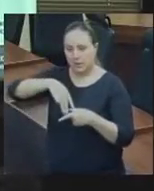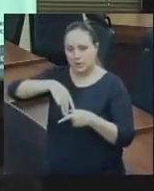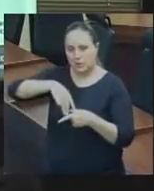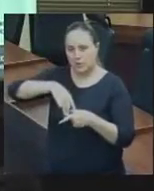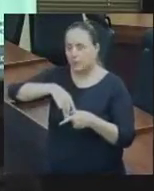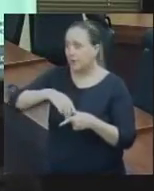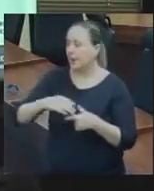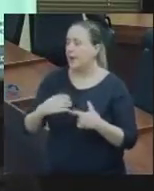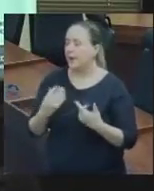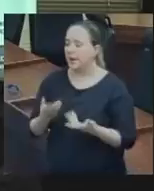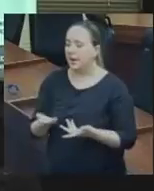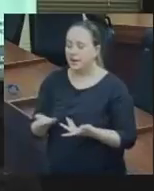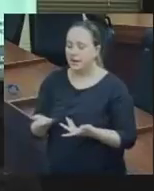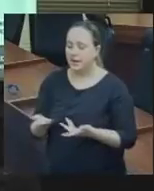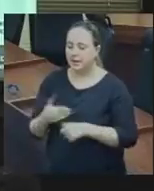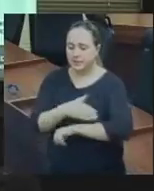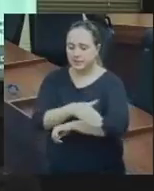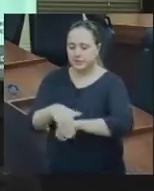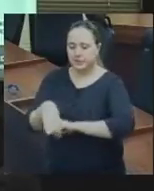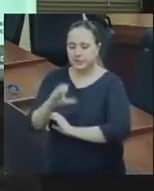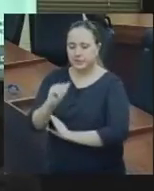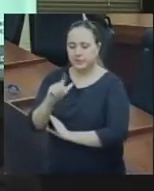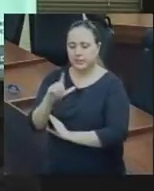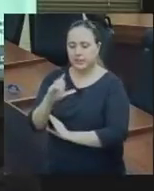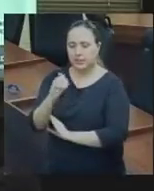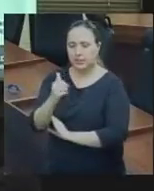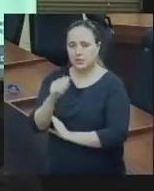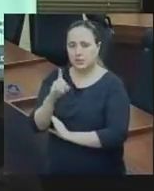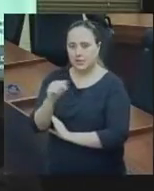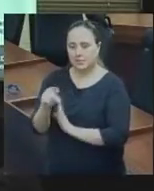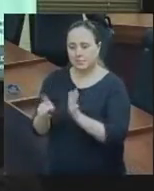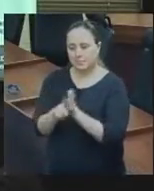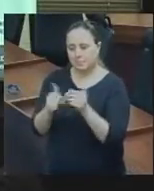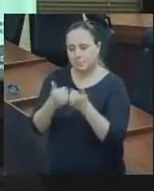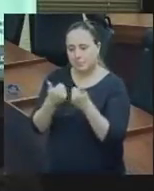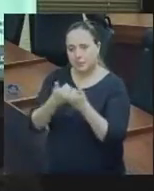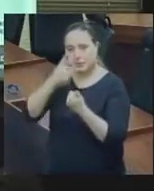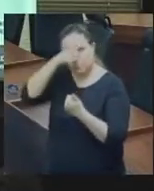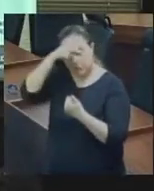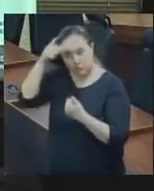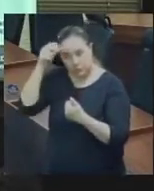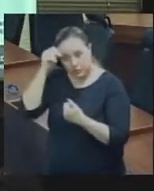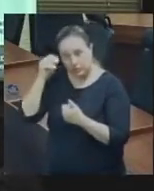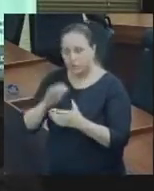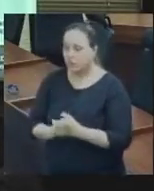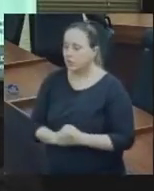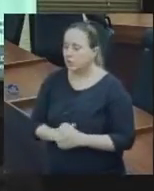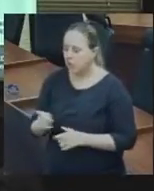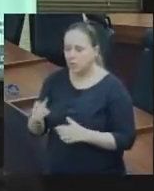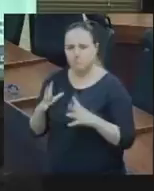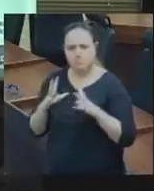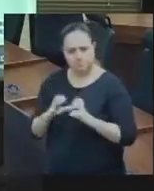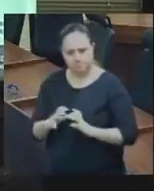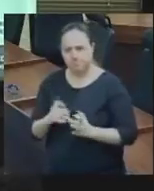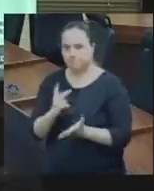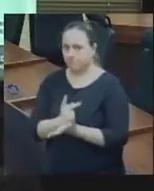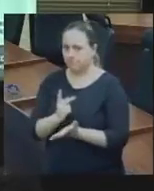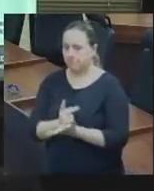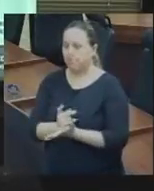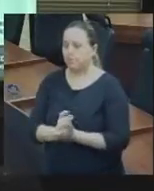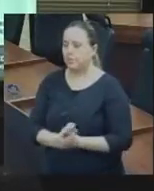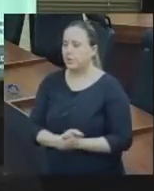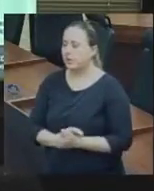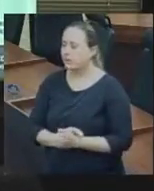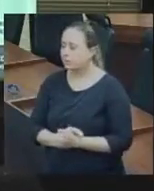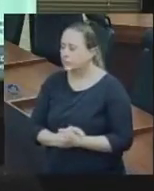a calçada do prefeito é e compra a briga mesmo né e